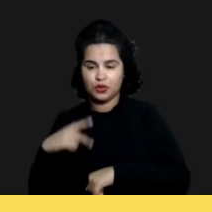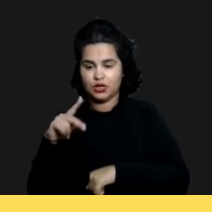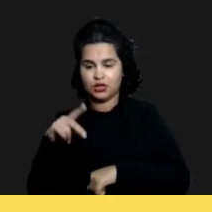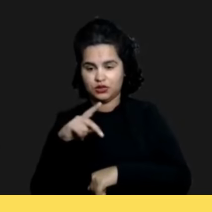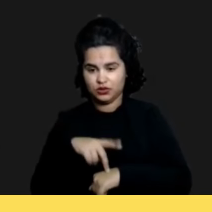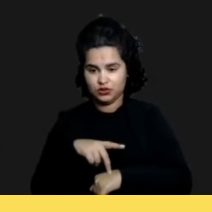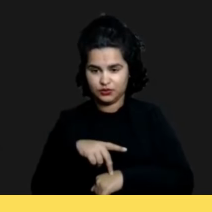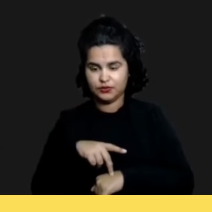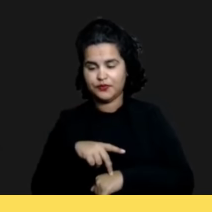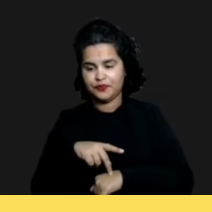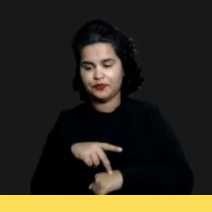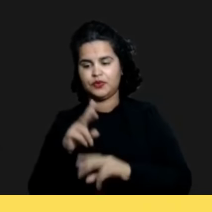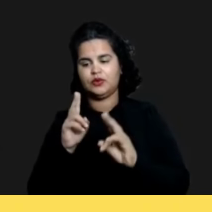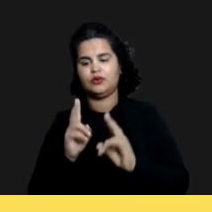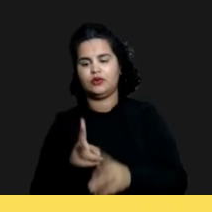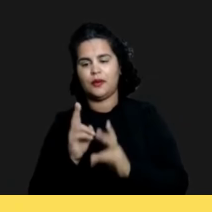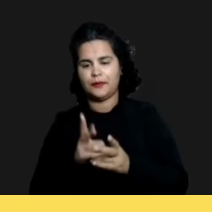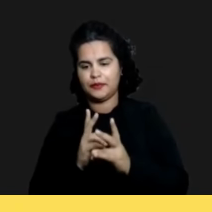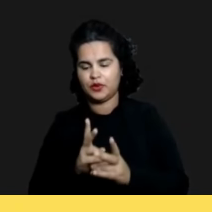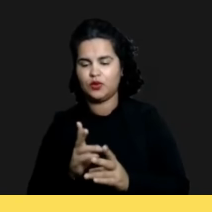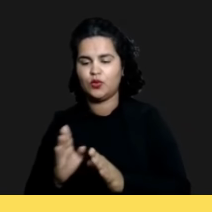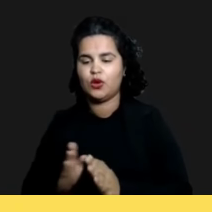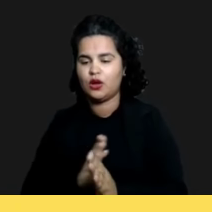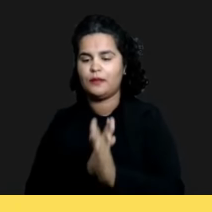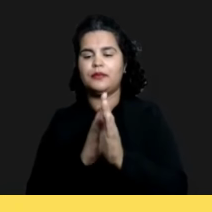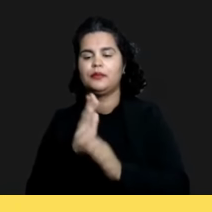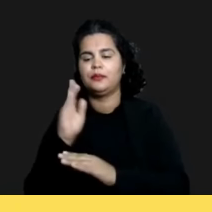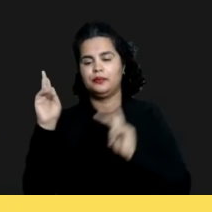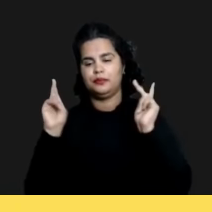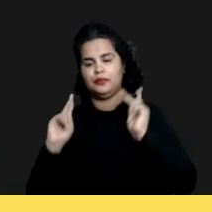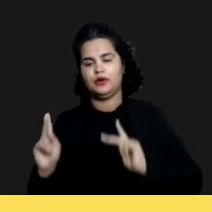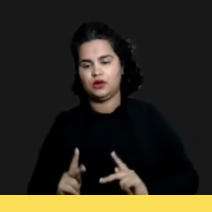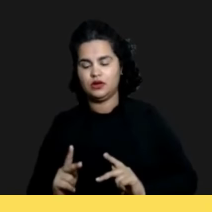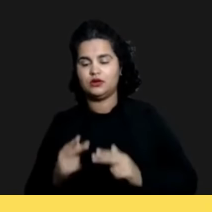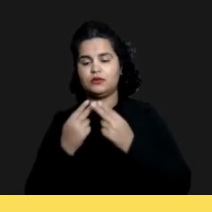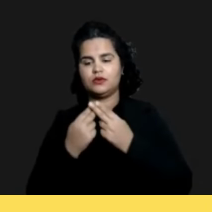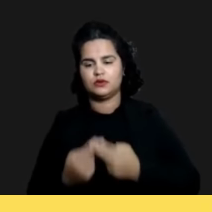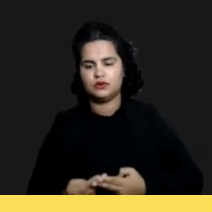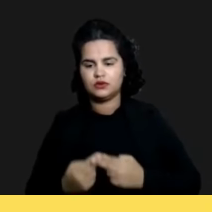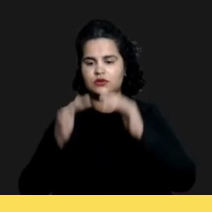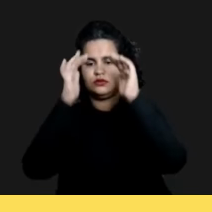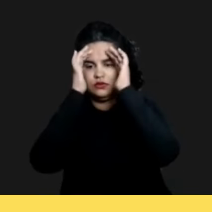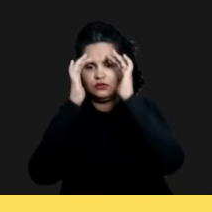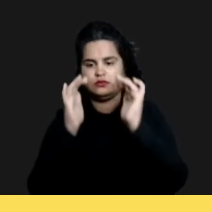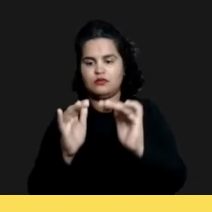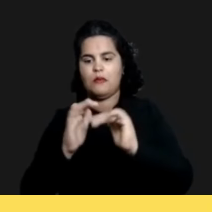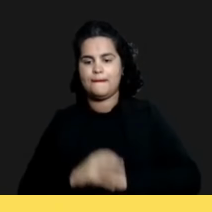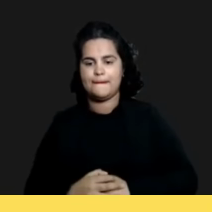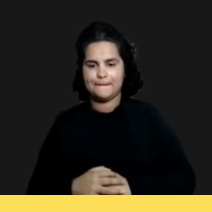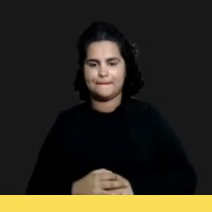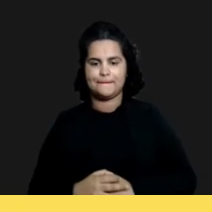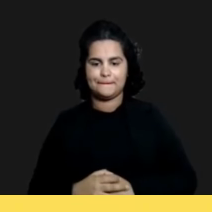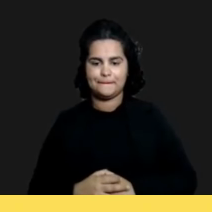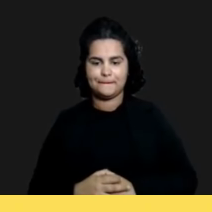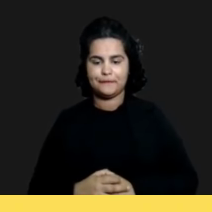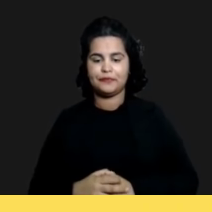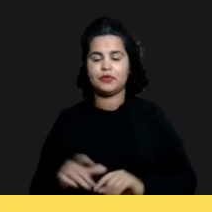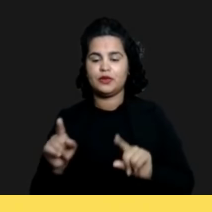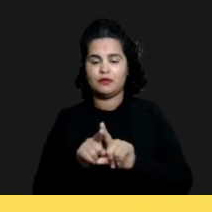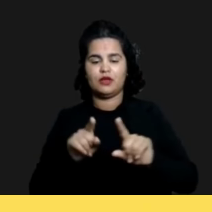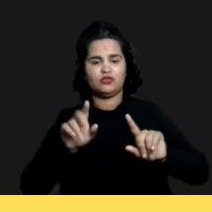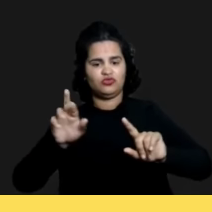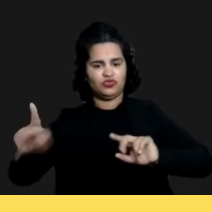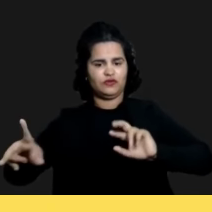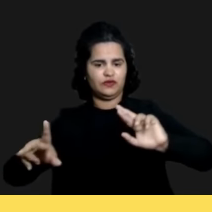ela trilhe sempre o caminho da paz, da tolerância, do respeito, e as